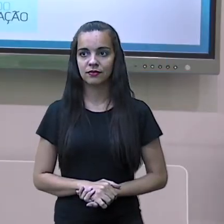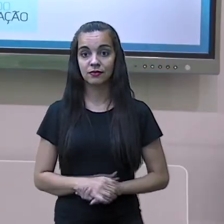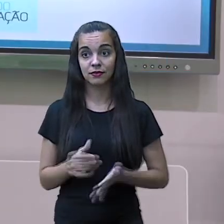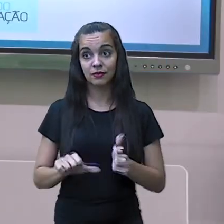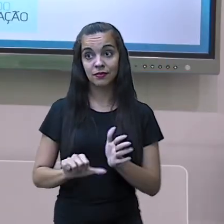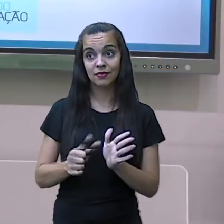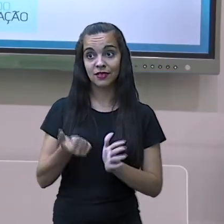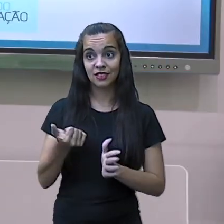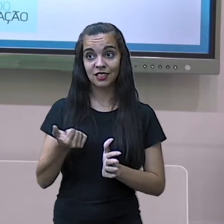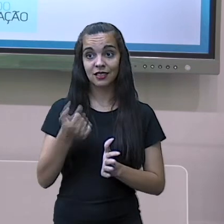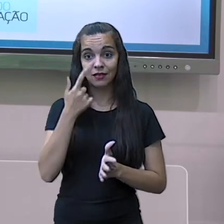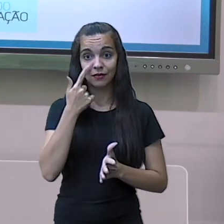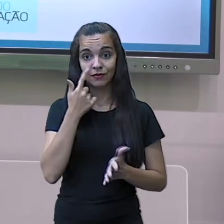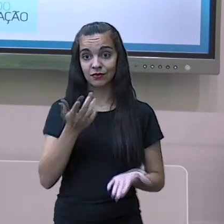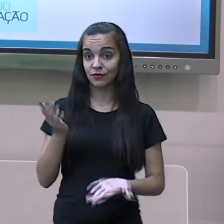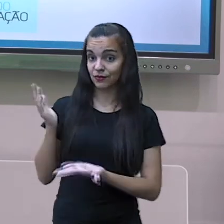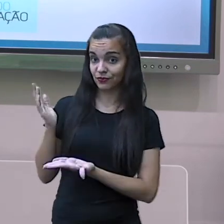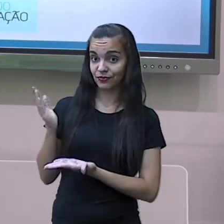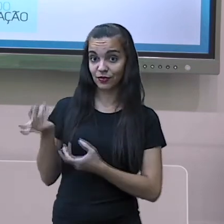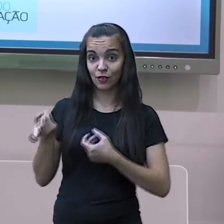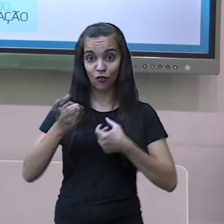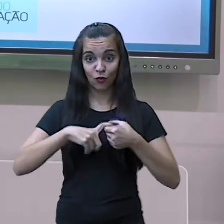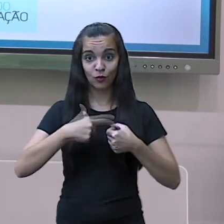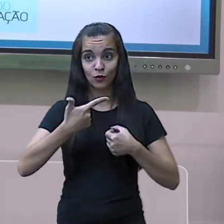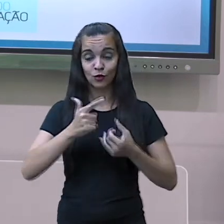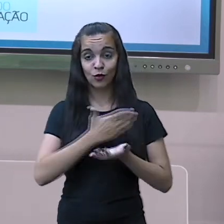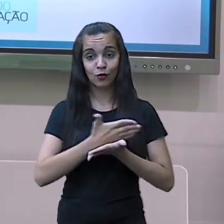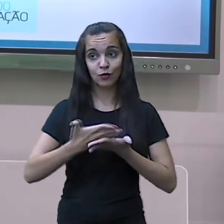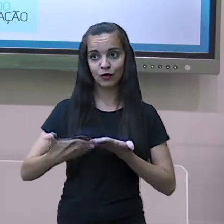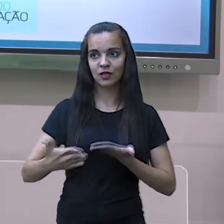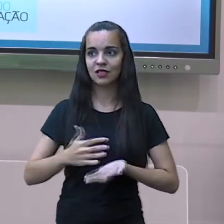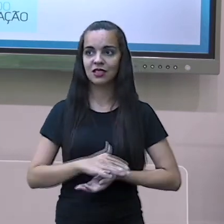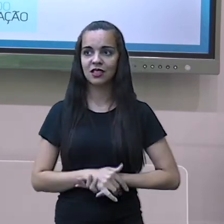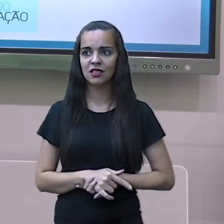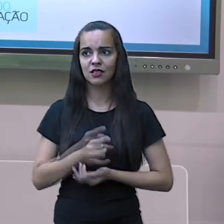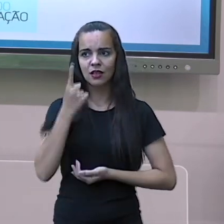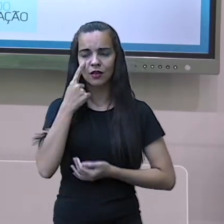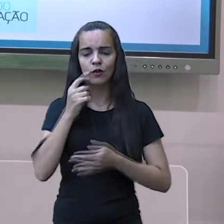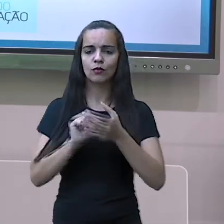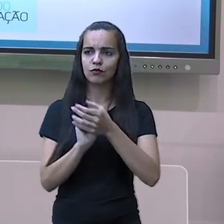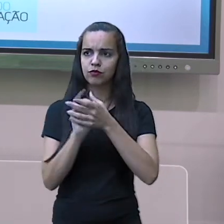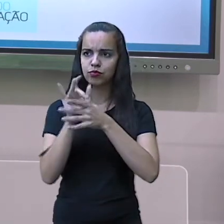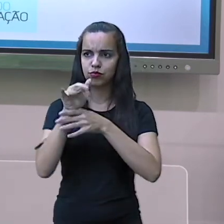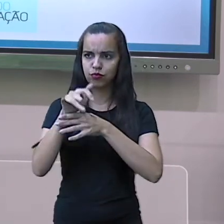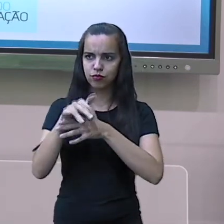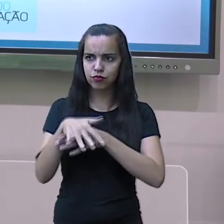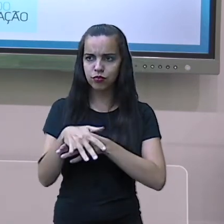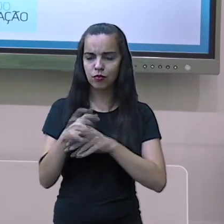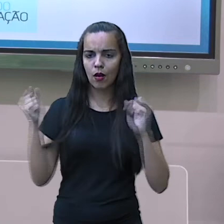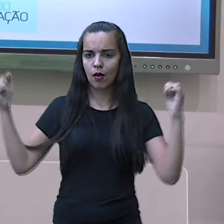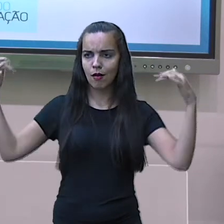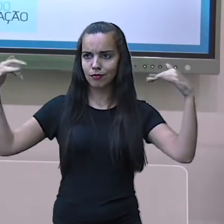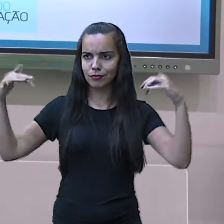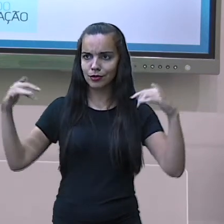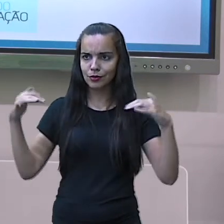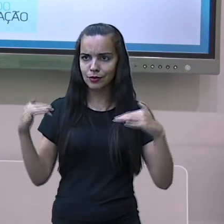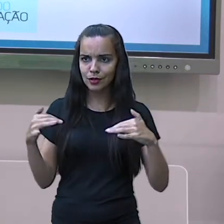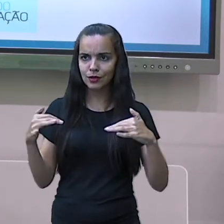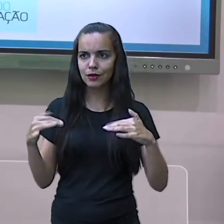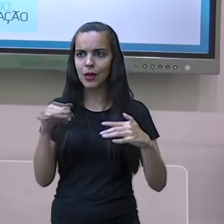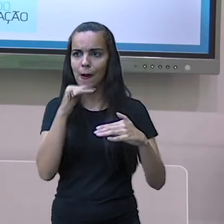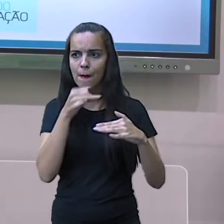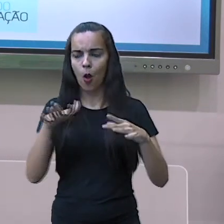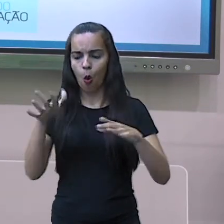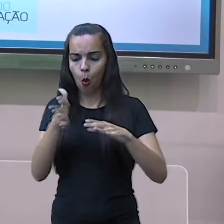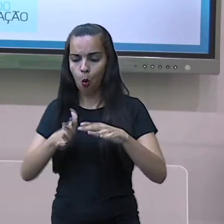Mais uma vez a nossa foto inicial, né, onde nós podemos ver a nascente, os afluentes do rio, o